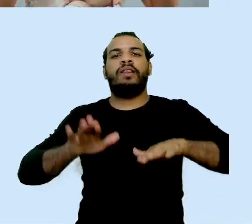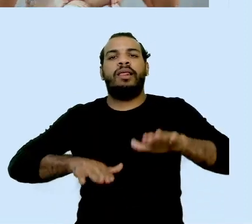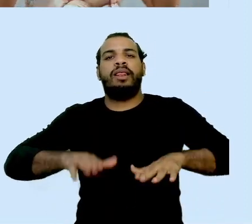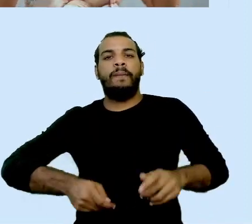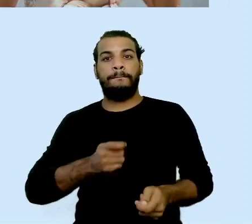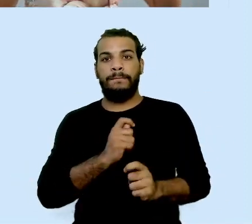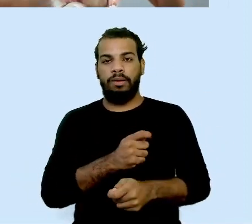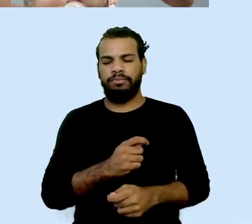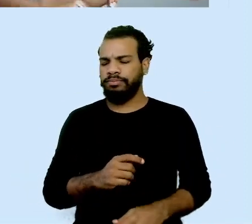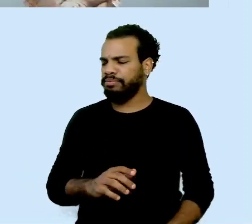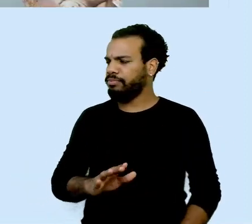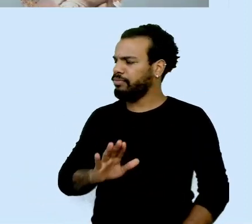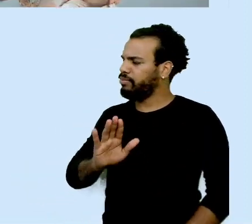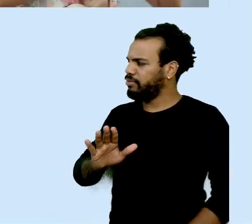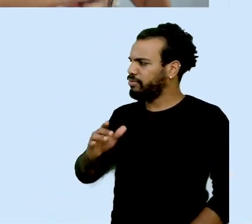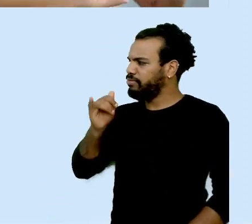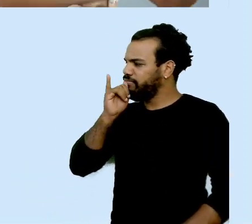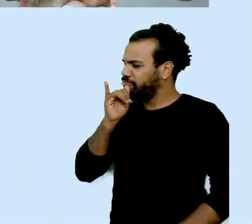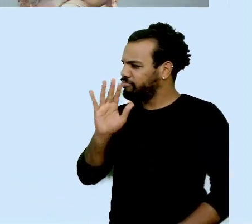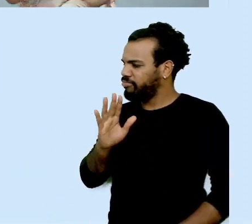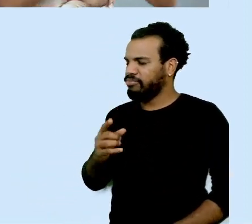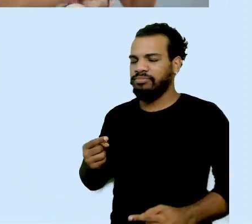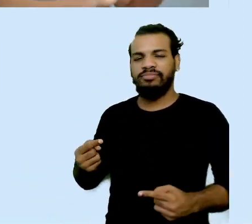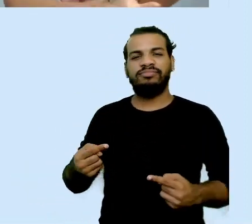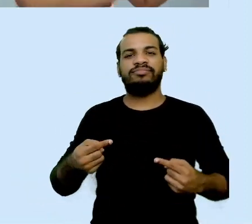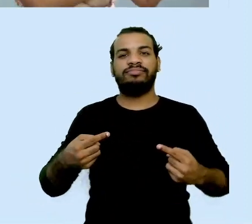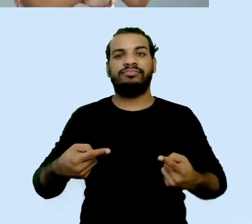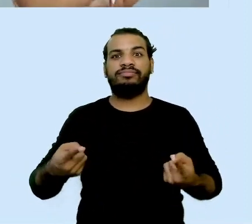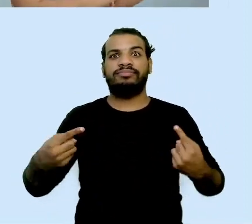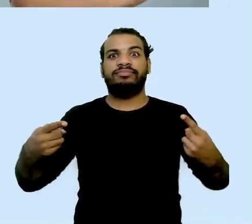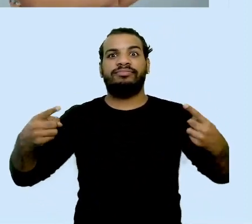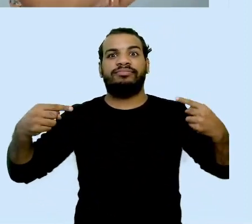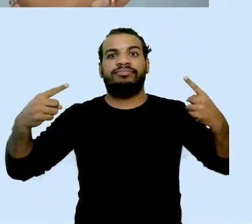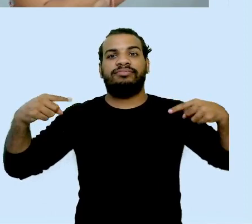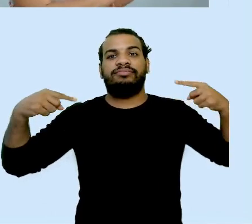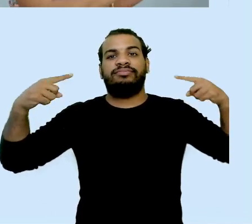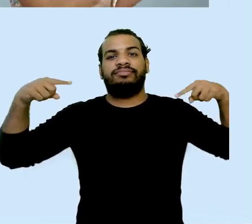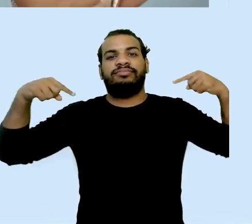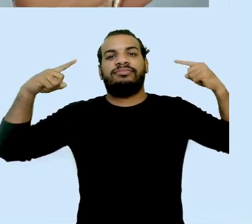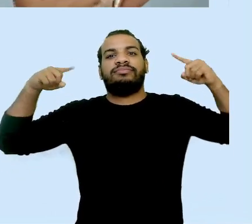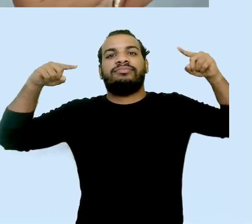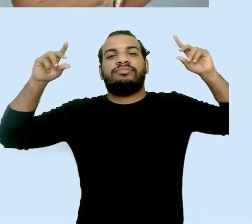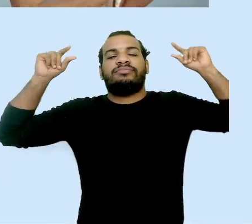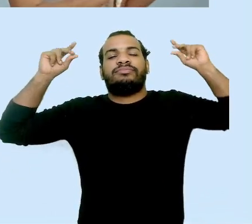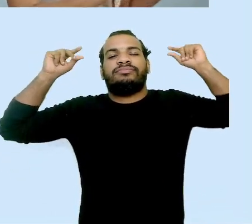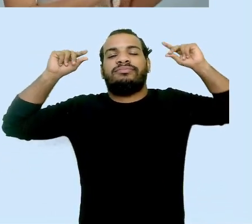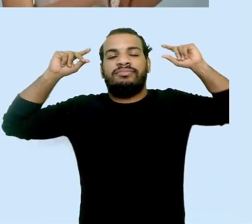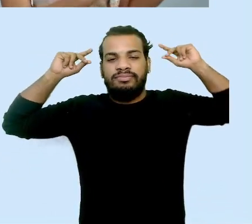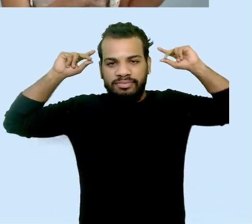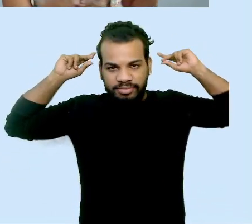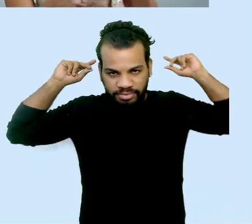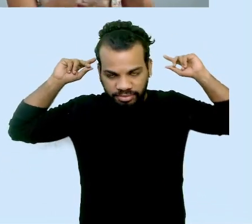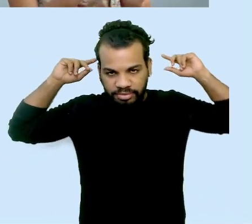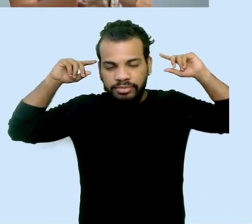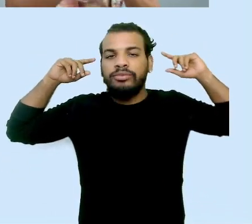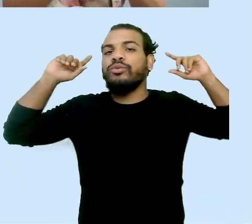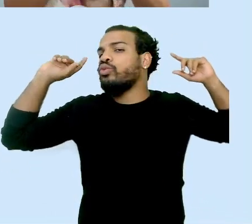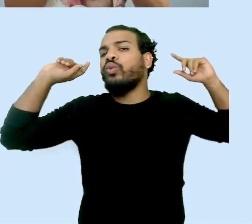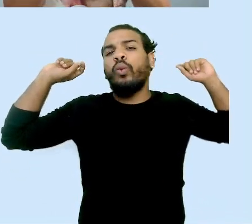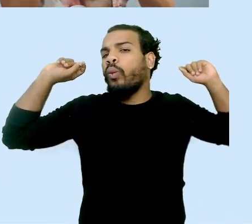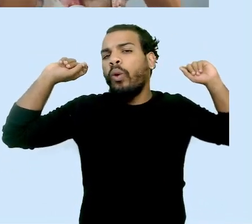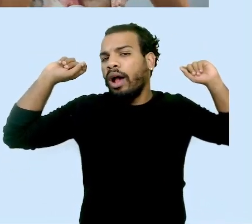aí, professora, peraí. Lá atrás, nesse período da pré-história de experimentação, é que os homens